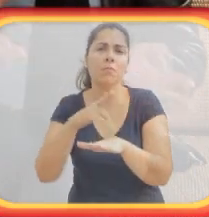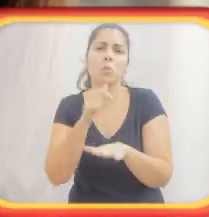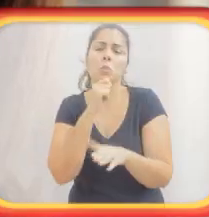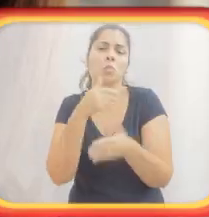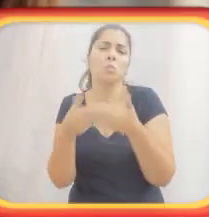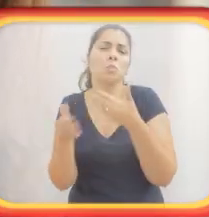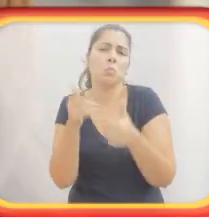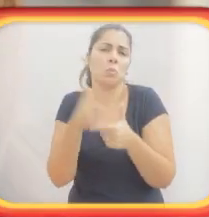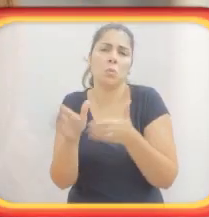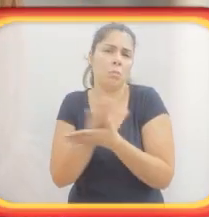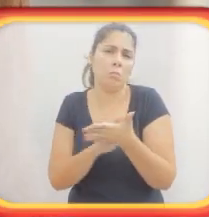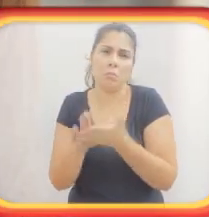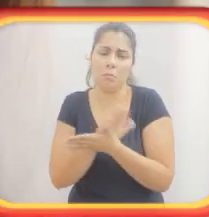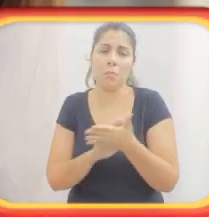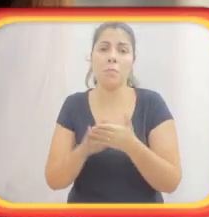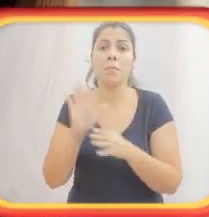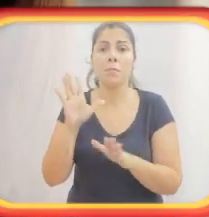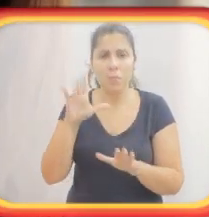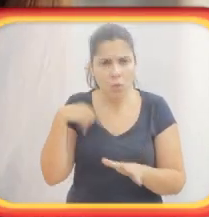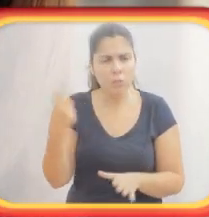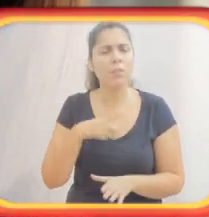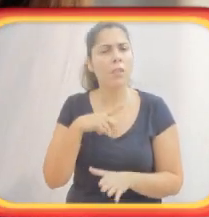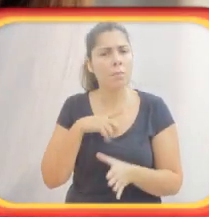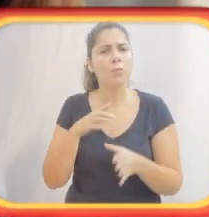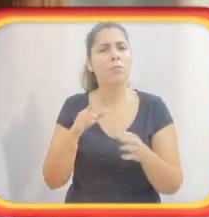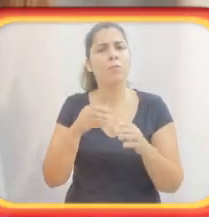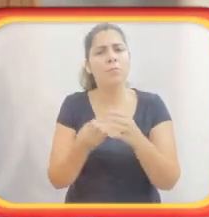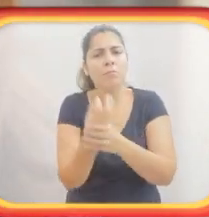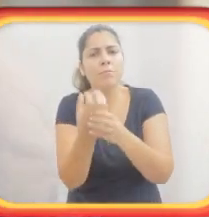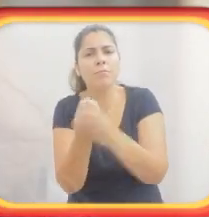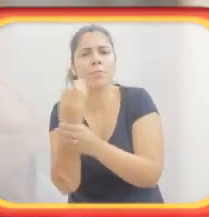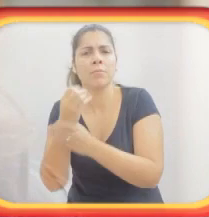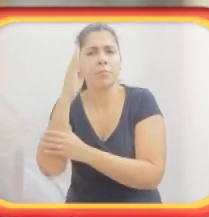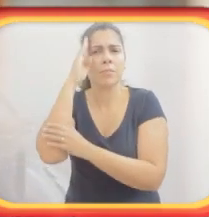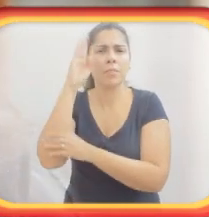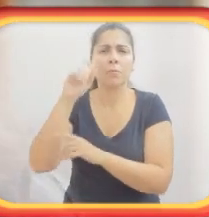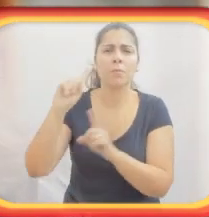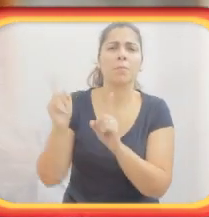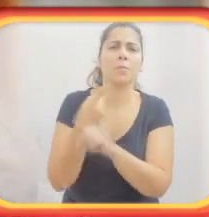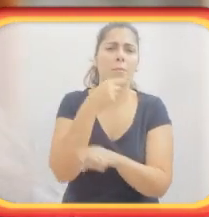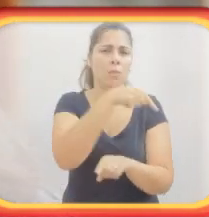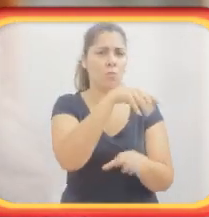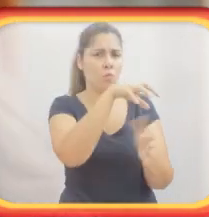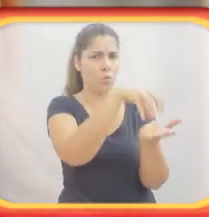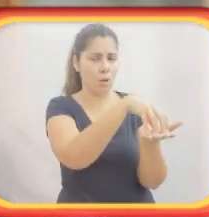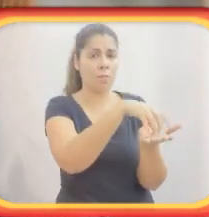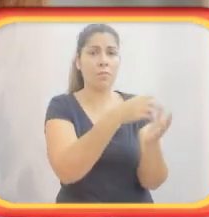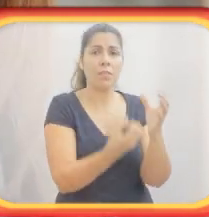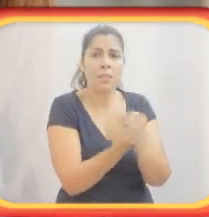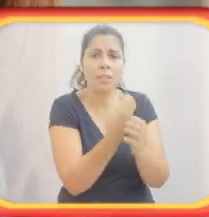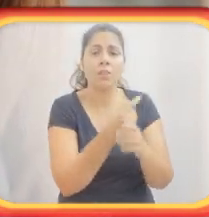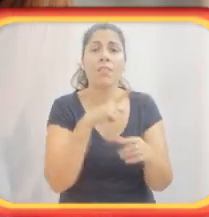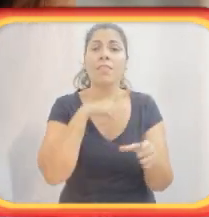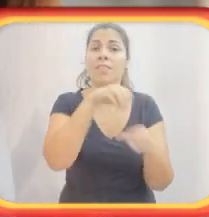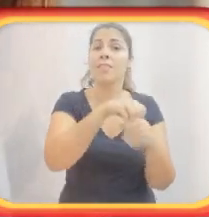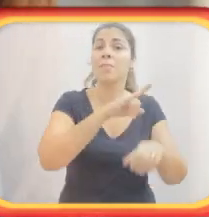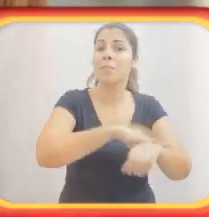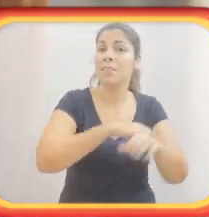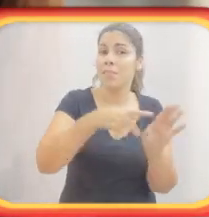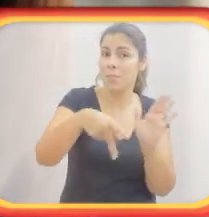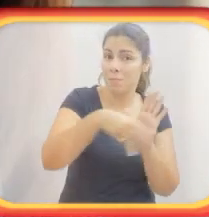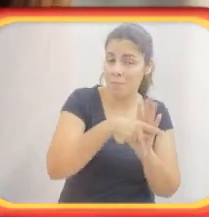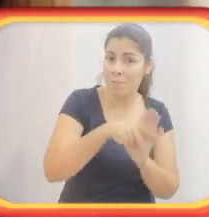próprio, e então, em vez de fazerem a ligação entre os dois núcleos no elétrico, vêm no seu transporte,